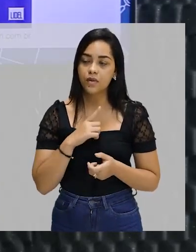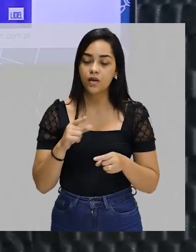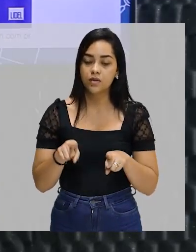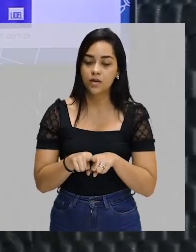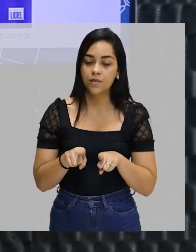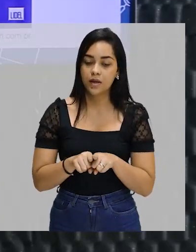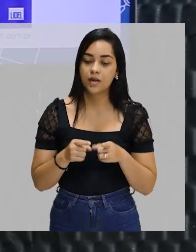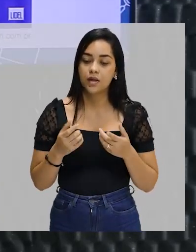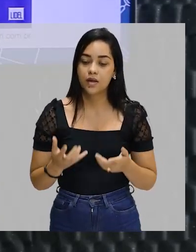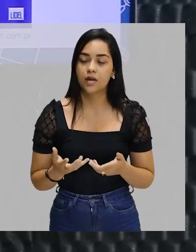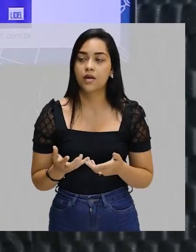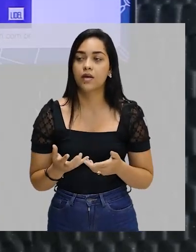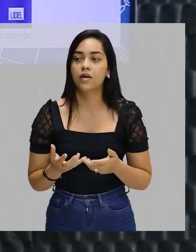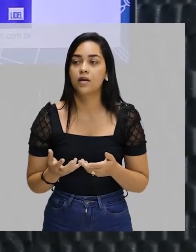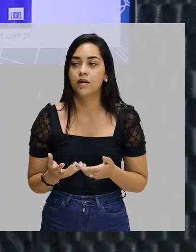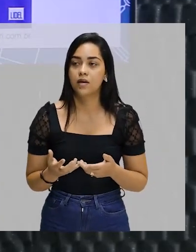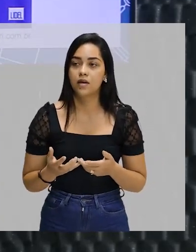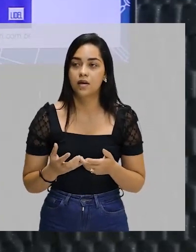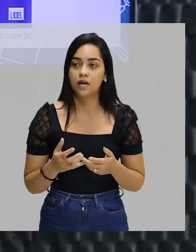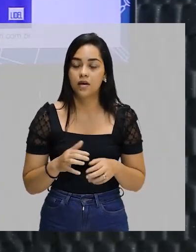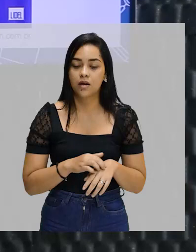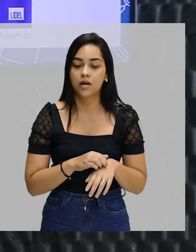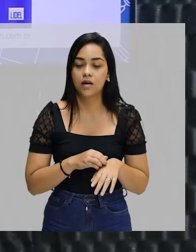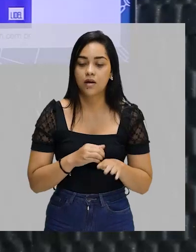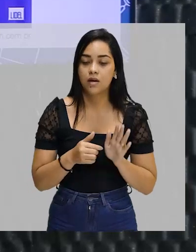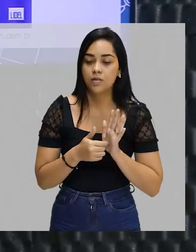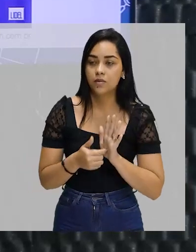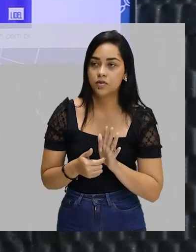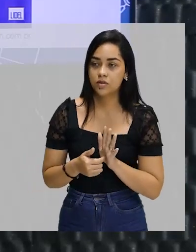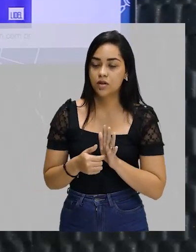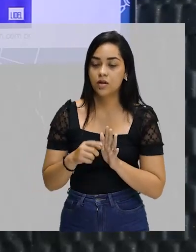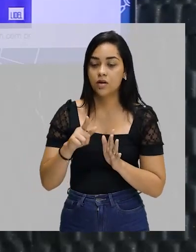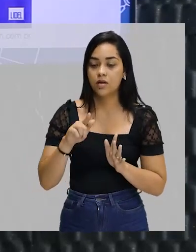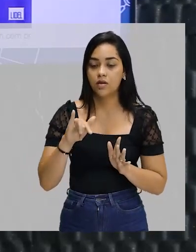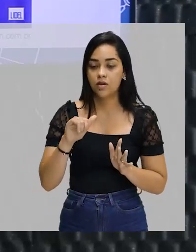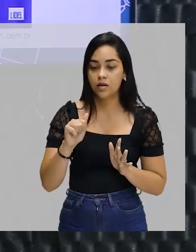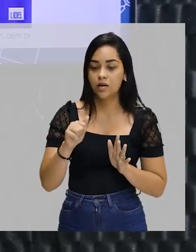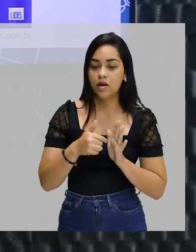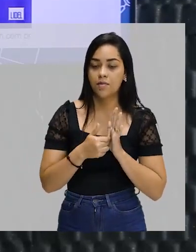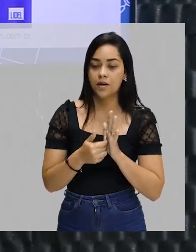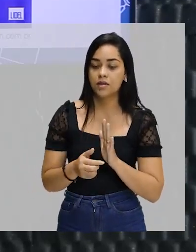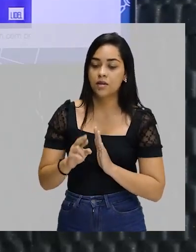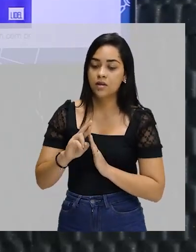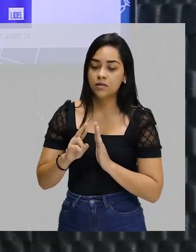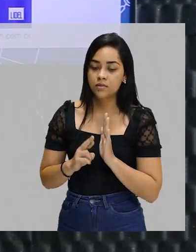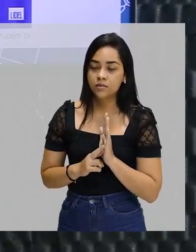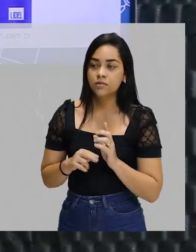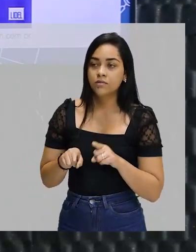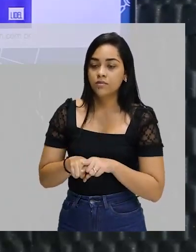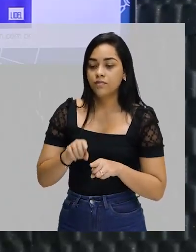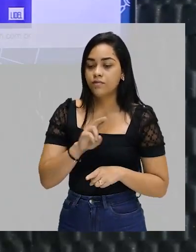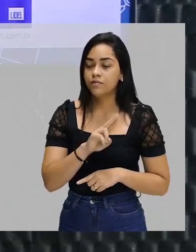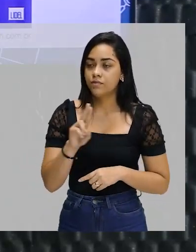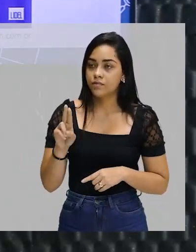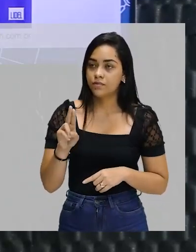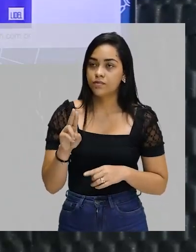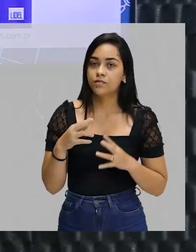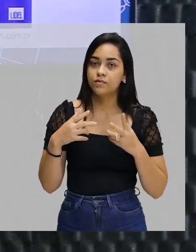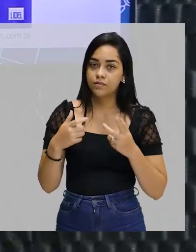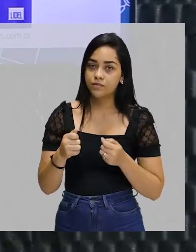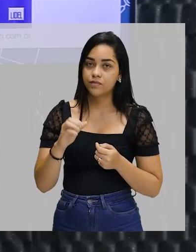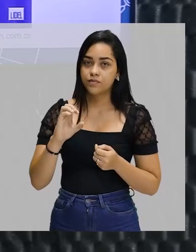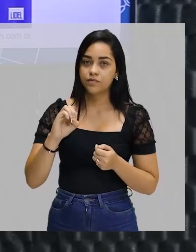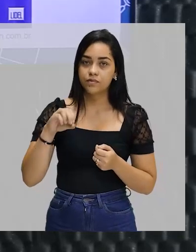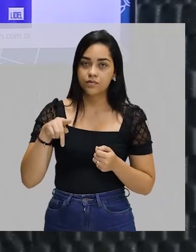aqui a capa do nosso guia, onde apresenta essas regras de nomenclatura para os